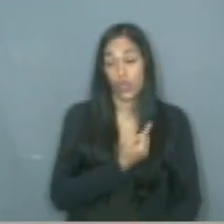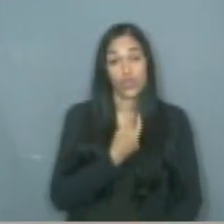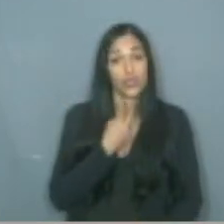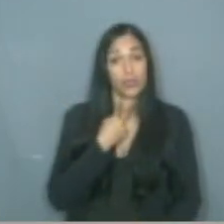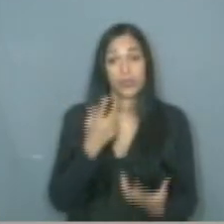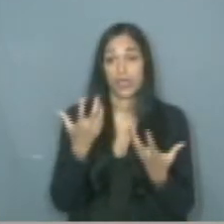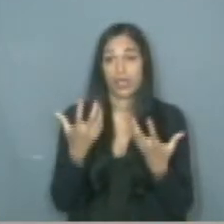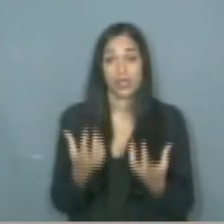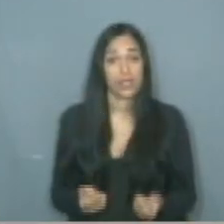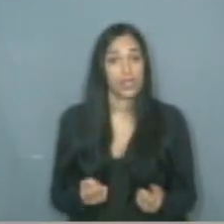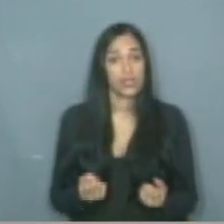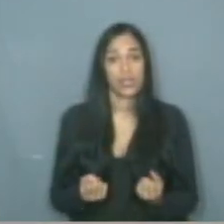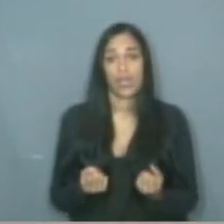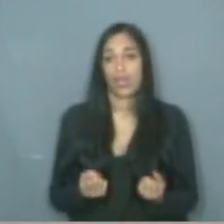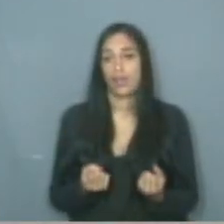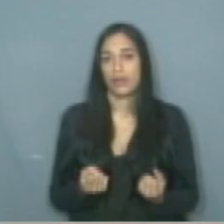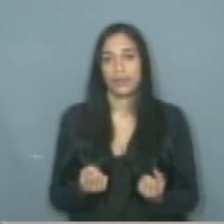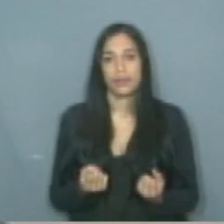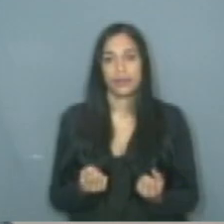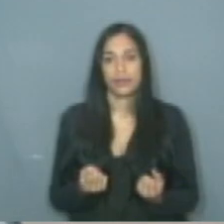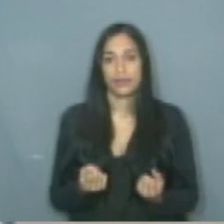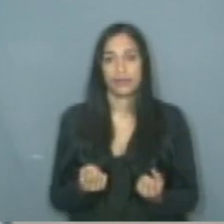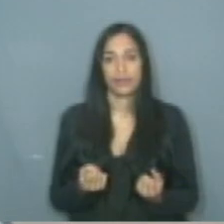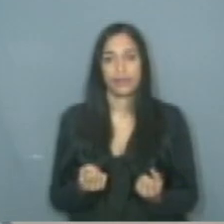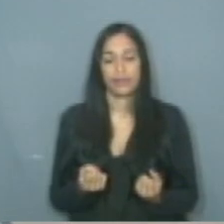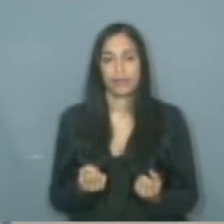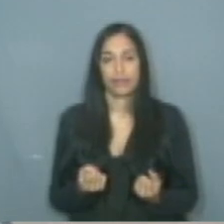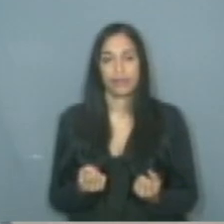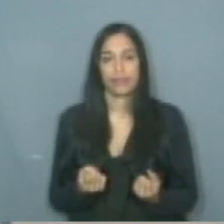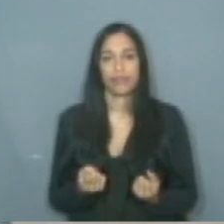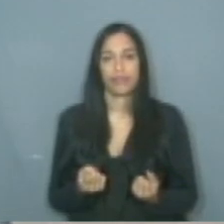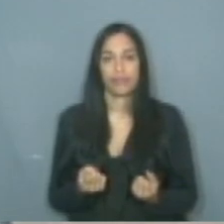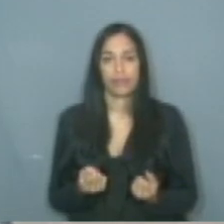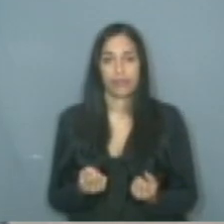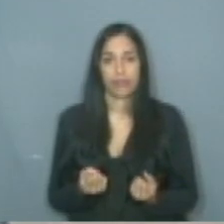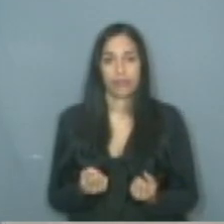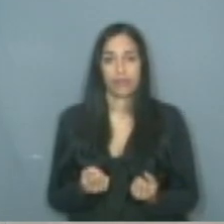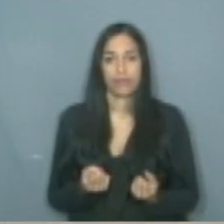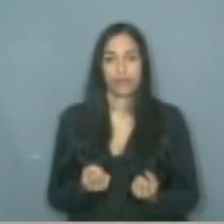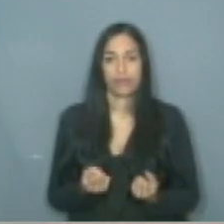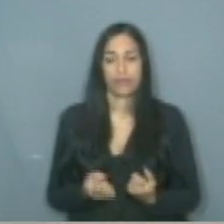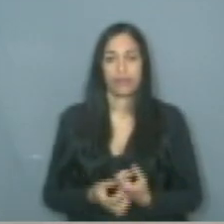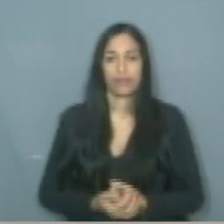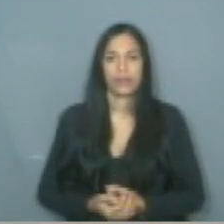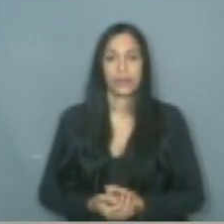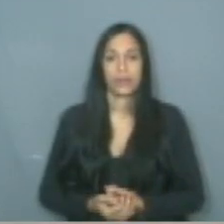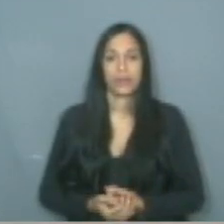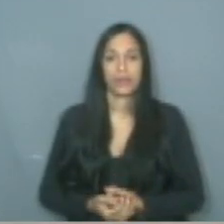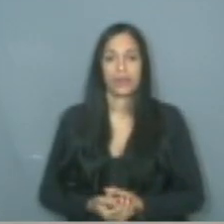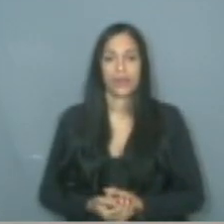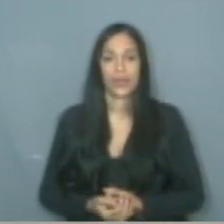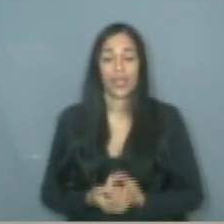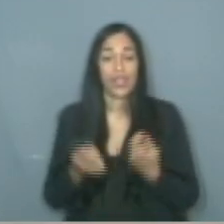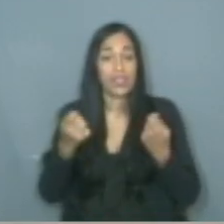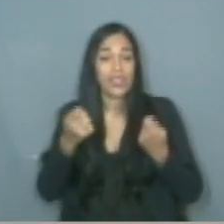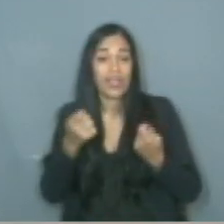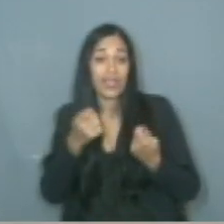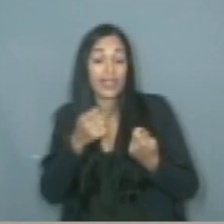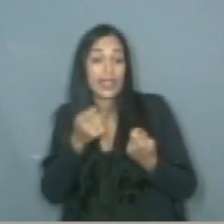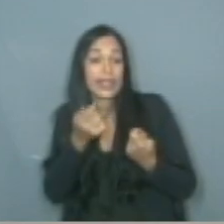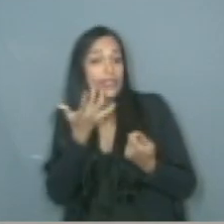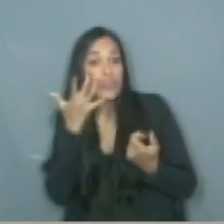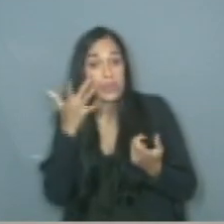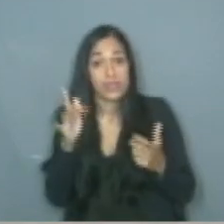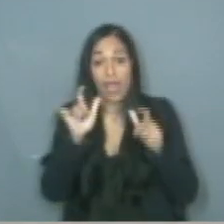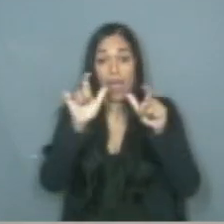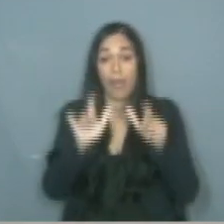podemos aceitar que haja negligência, que haja desconforto, inclusive,